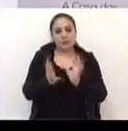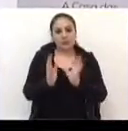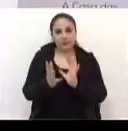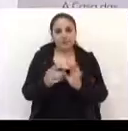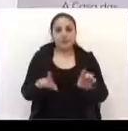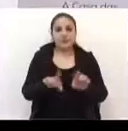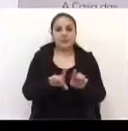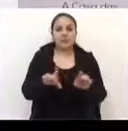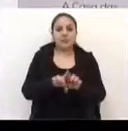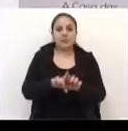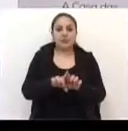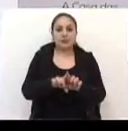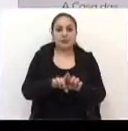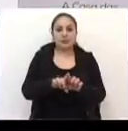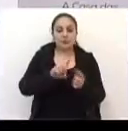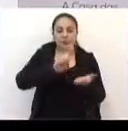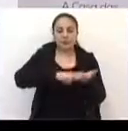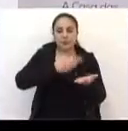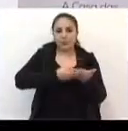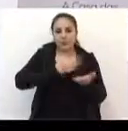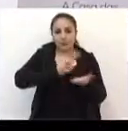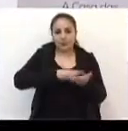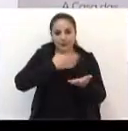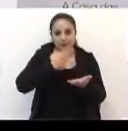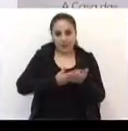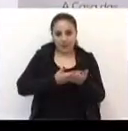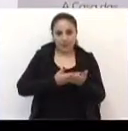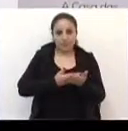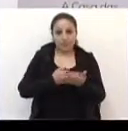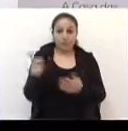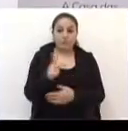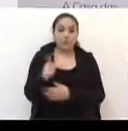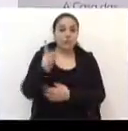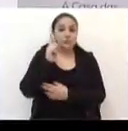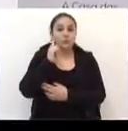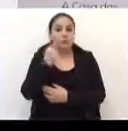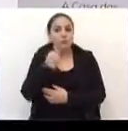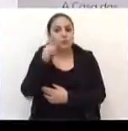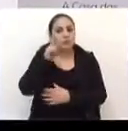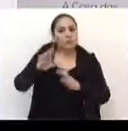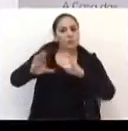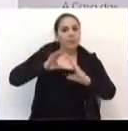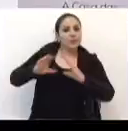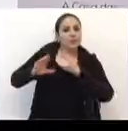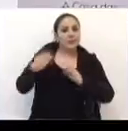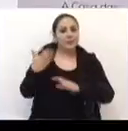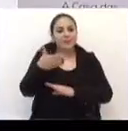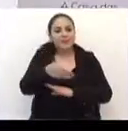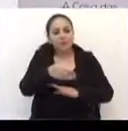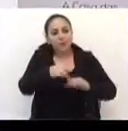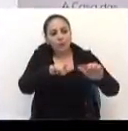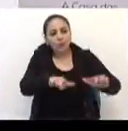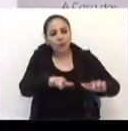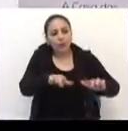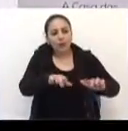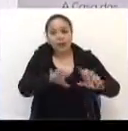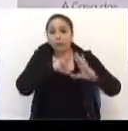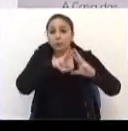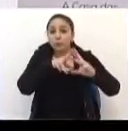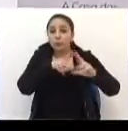do tradutor-intérprete, para que as pessoas surdas possam se comunicar e acessar todos os espaços do nosso